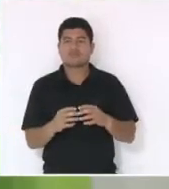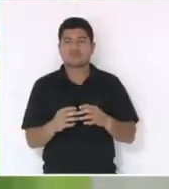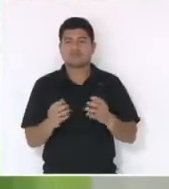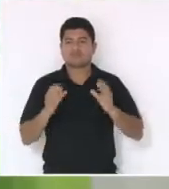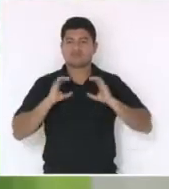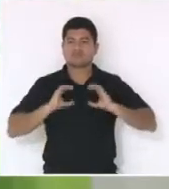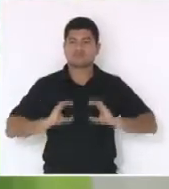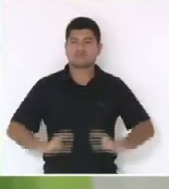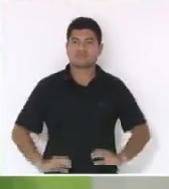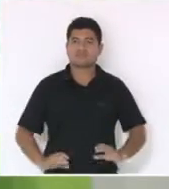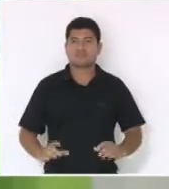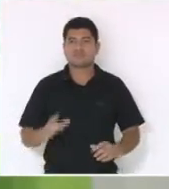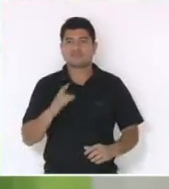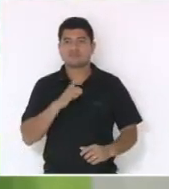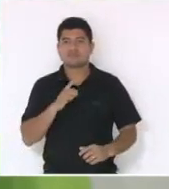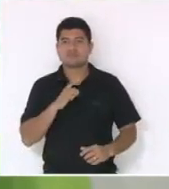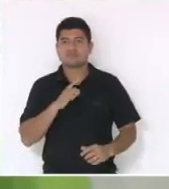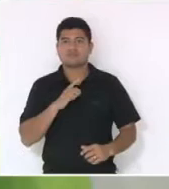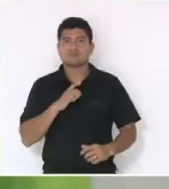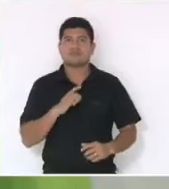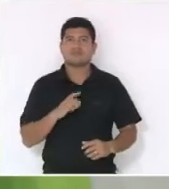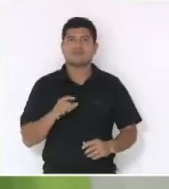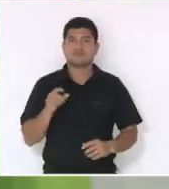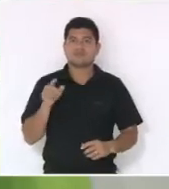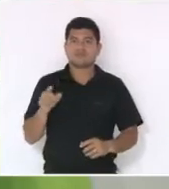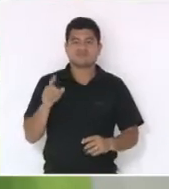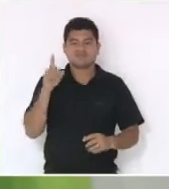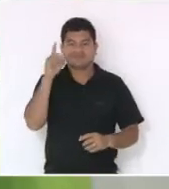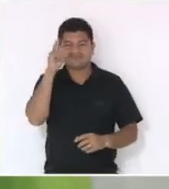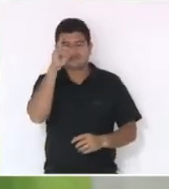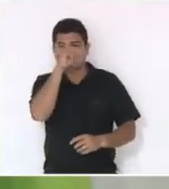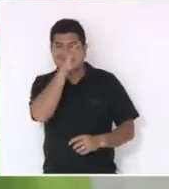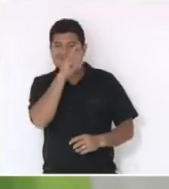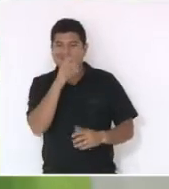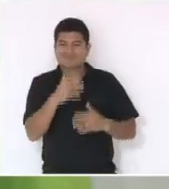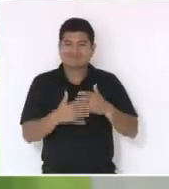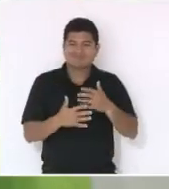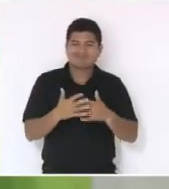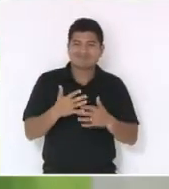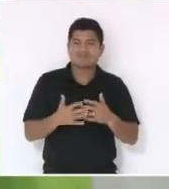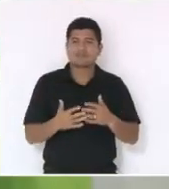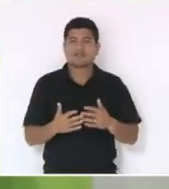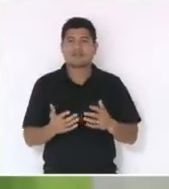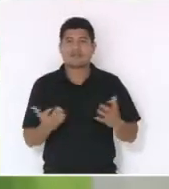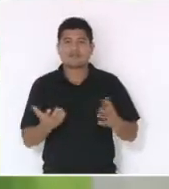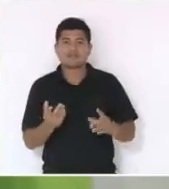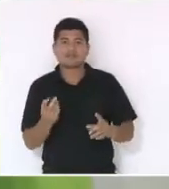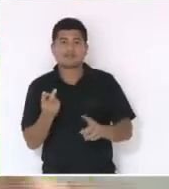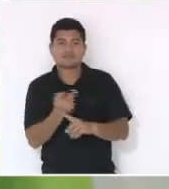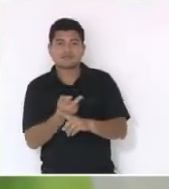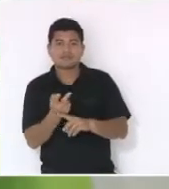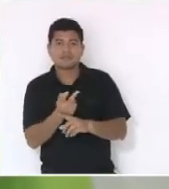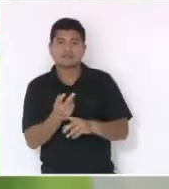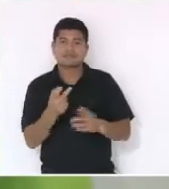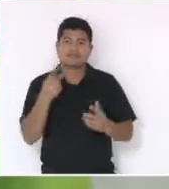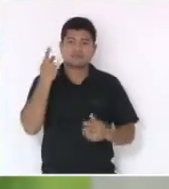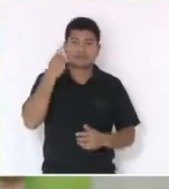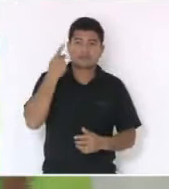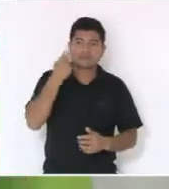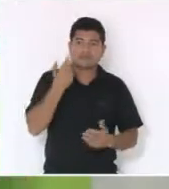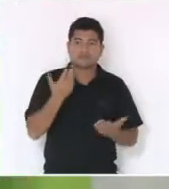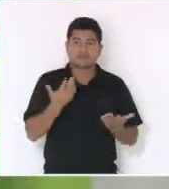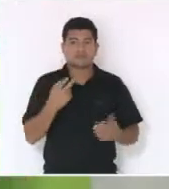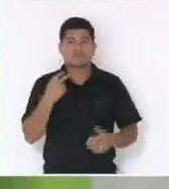tem algum pleito, alguma dificuldade, ele acaba procurando o político, ele acaba procurando o